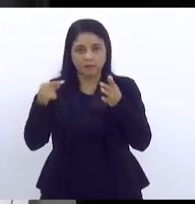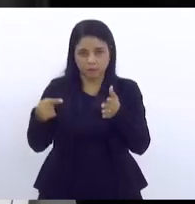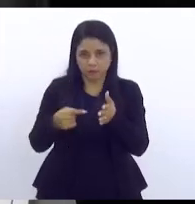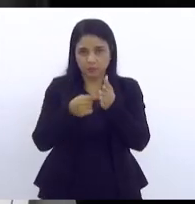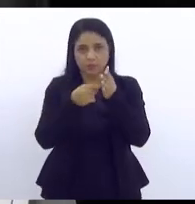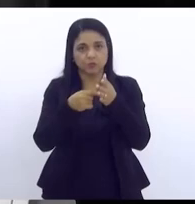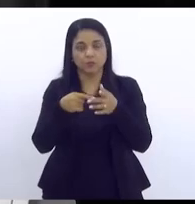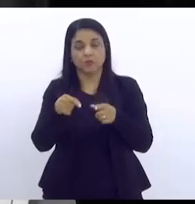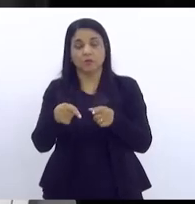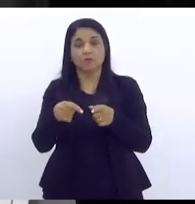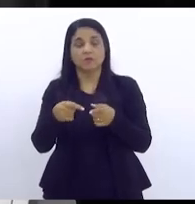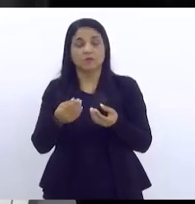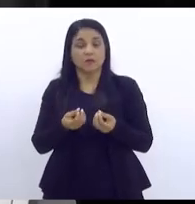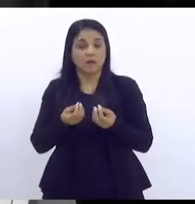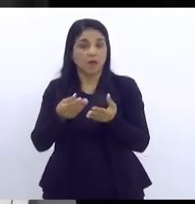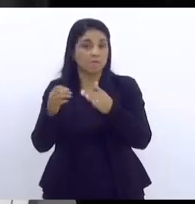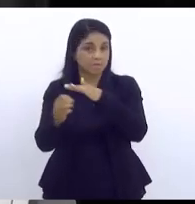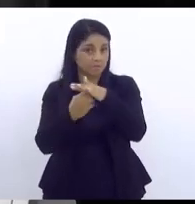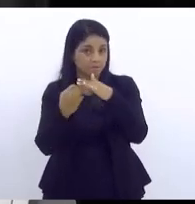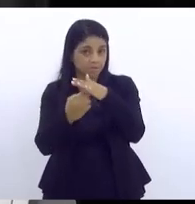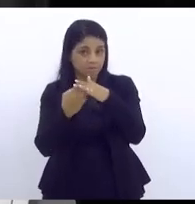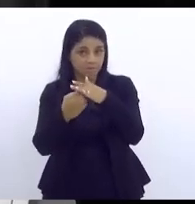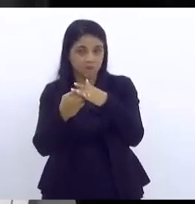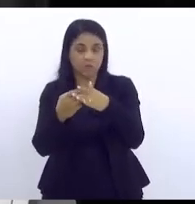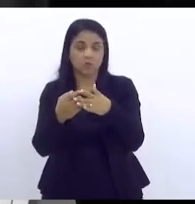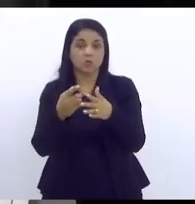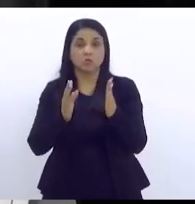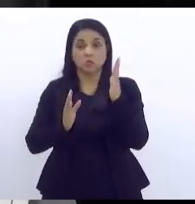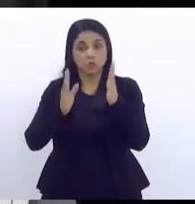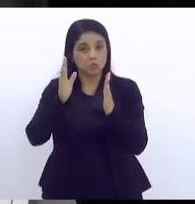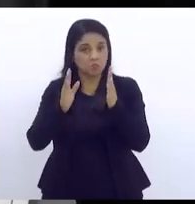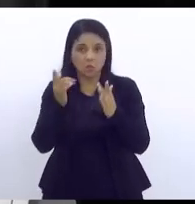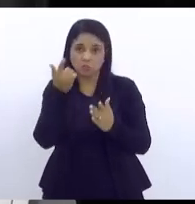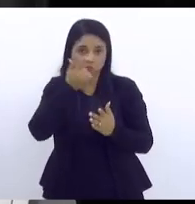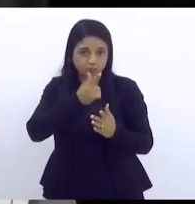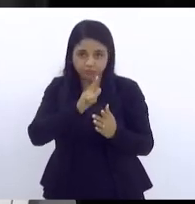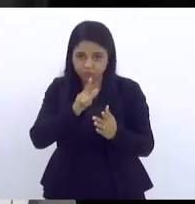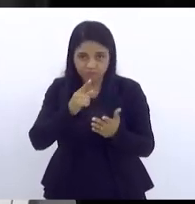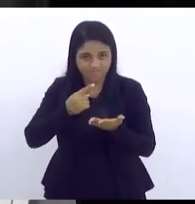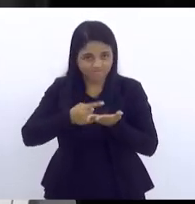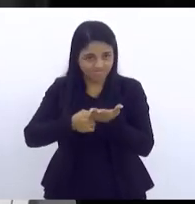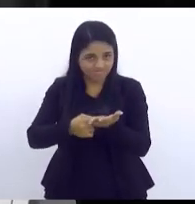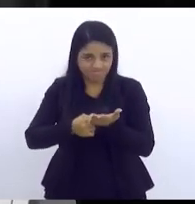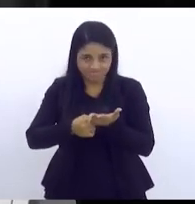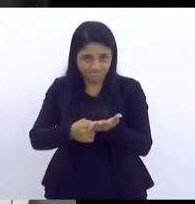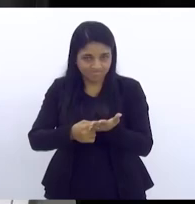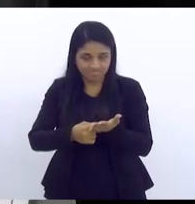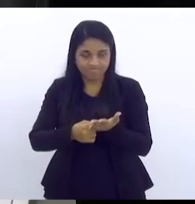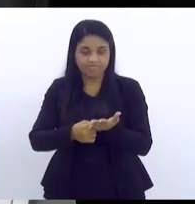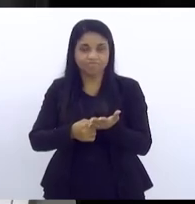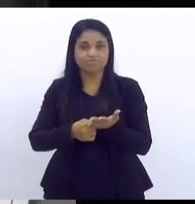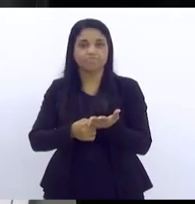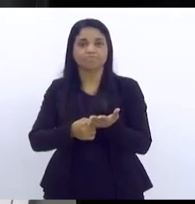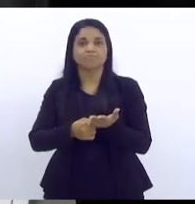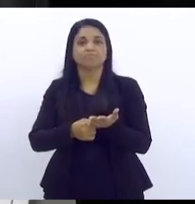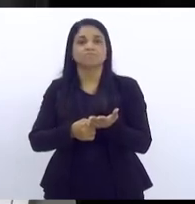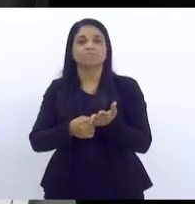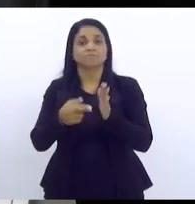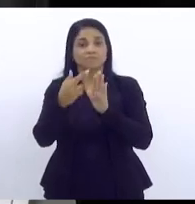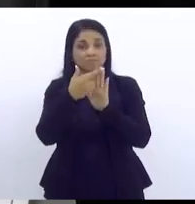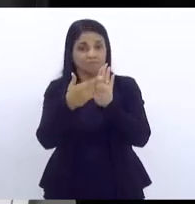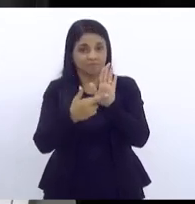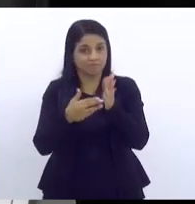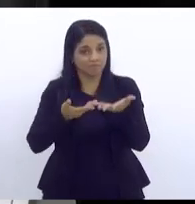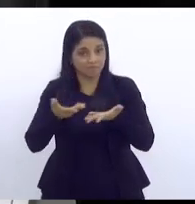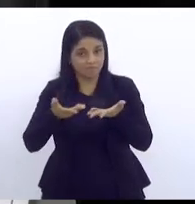ter os seus pleitos atendidos ou não atendidos dentro dos prazos estabelecidos noato no regulamento de serviço podem se valer